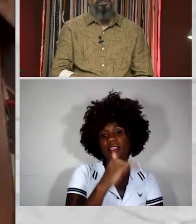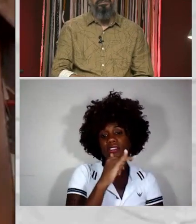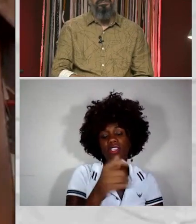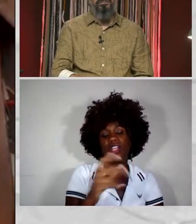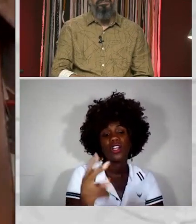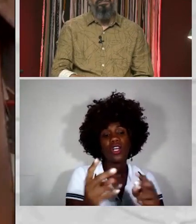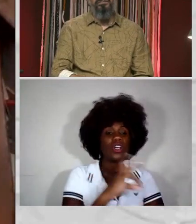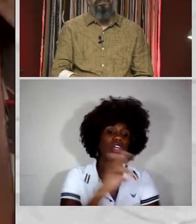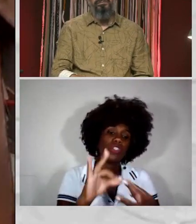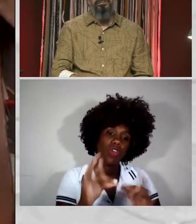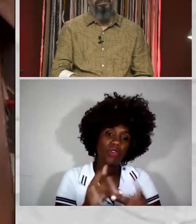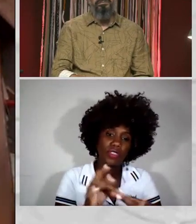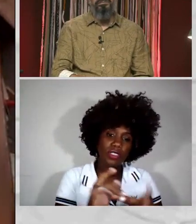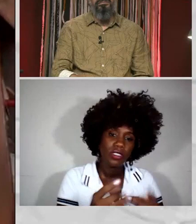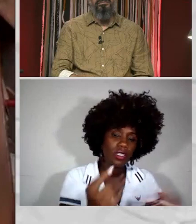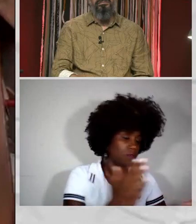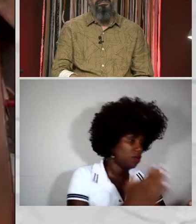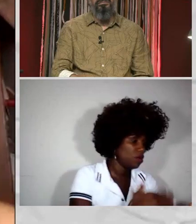pego um livro.